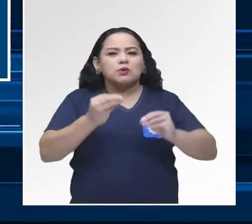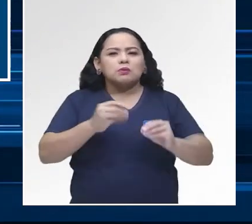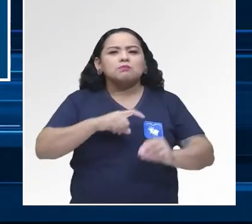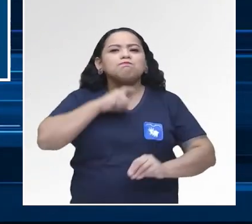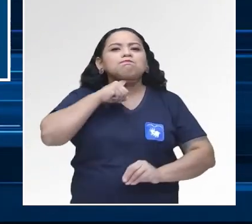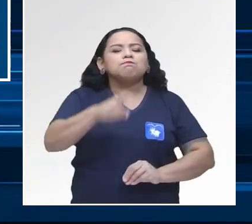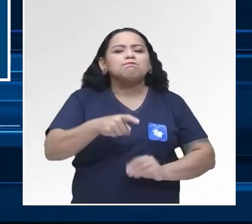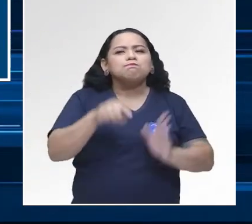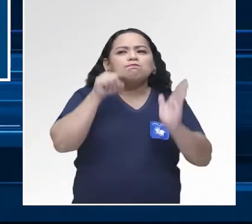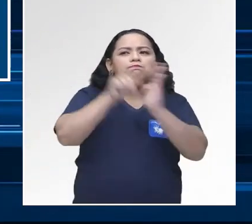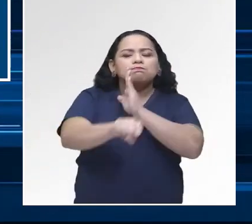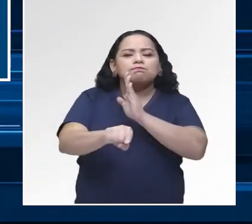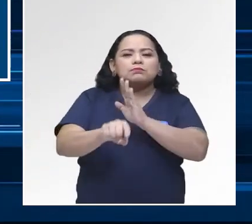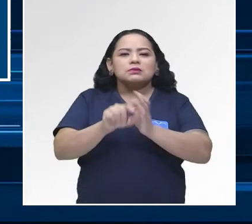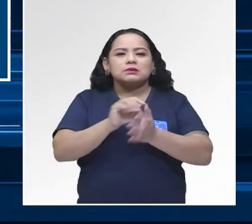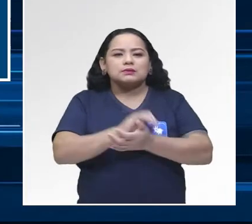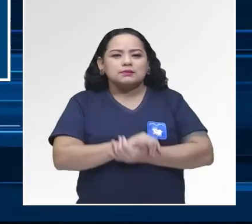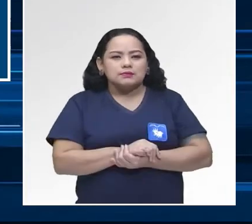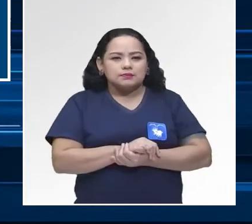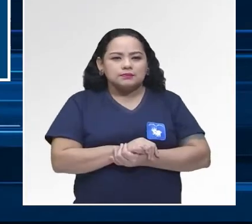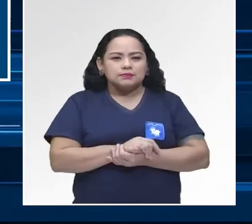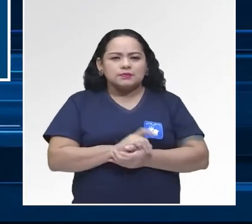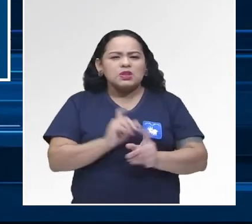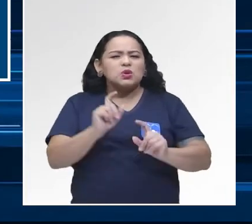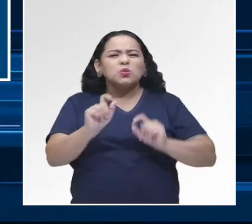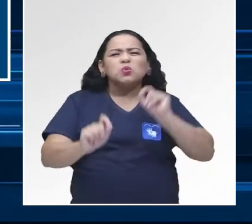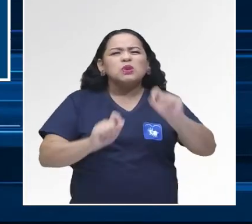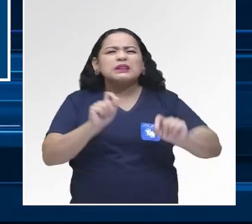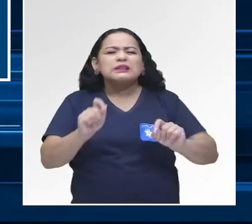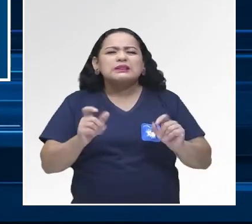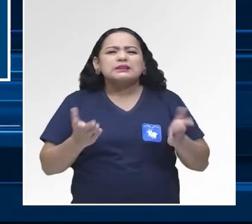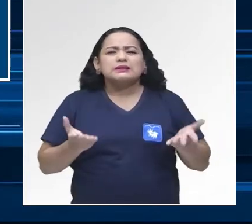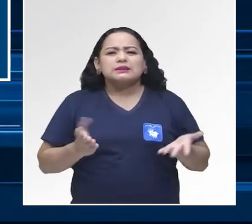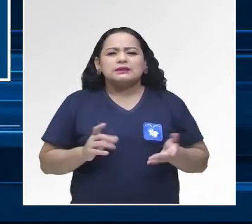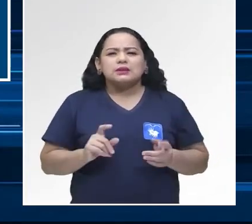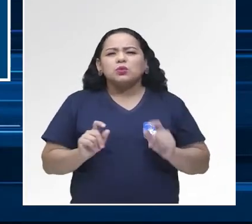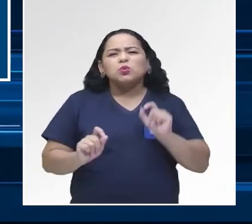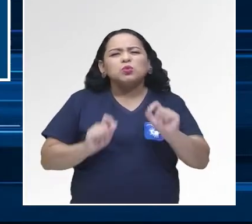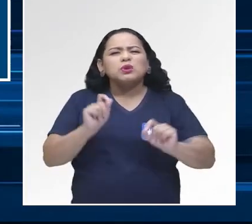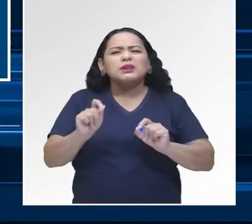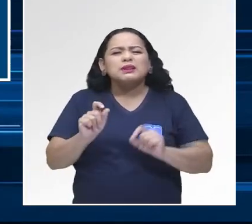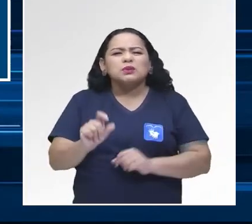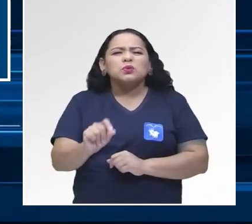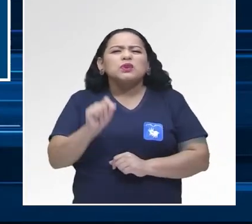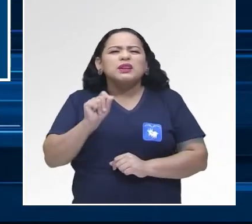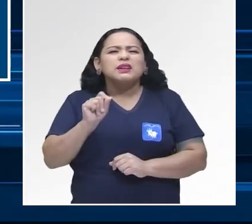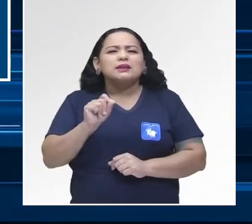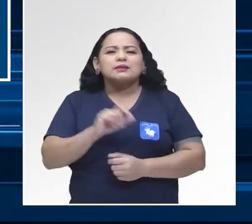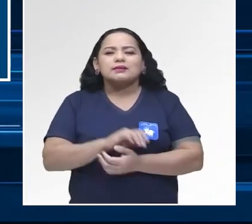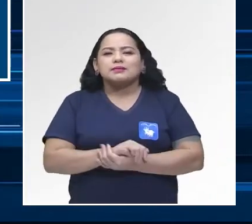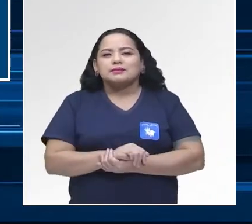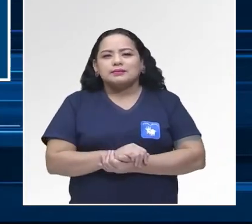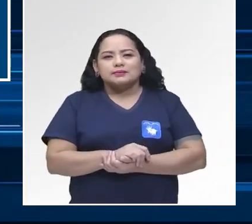indagar. O que é? O que é?